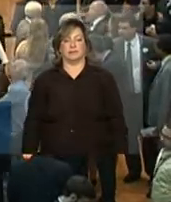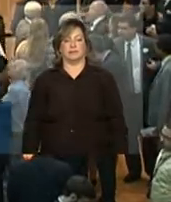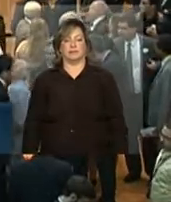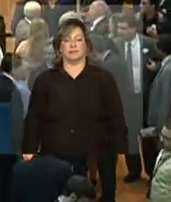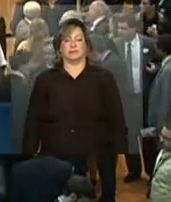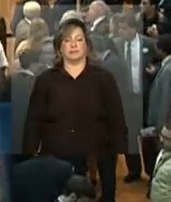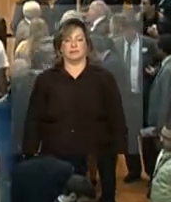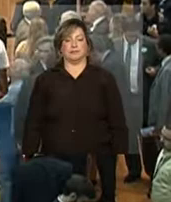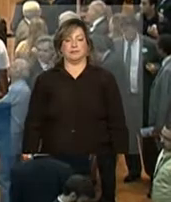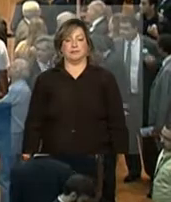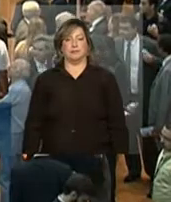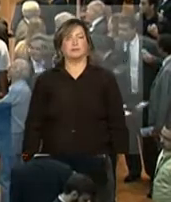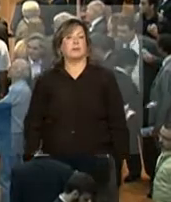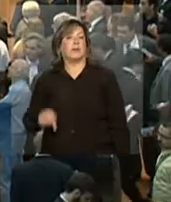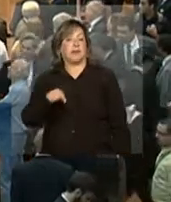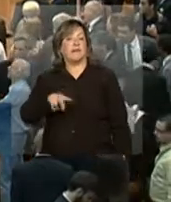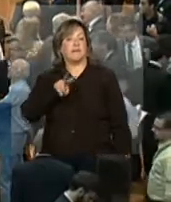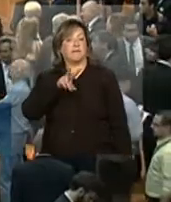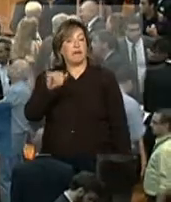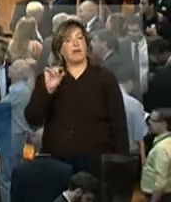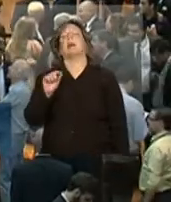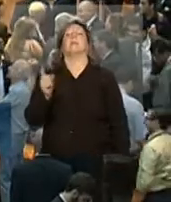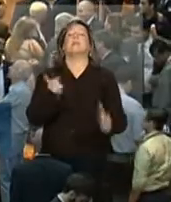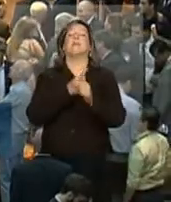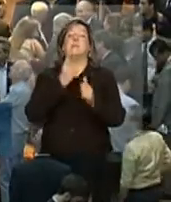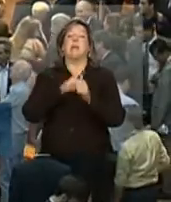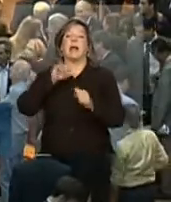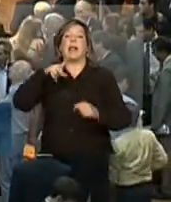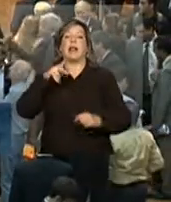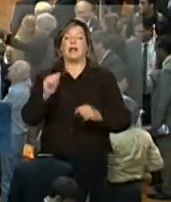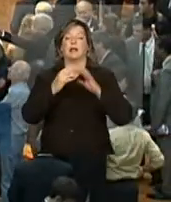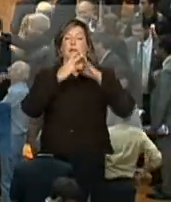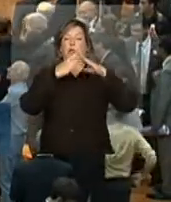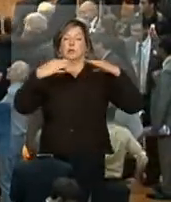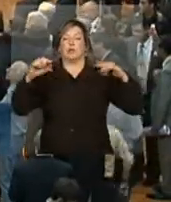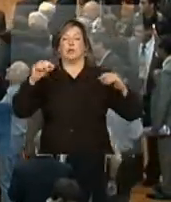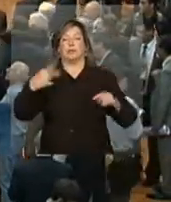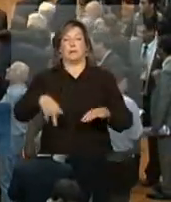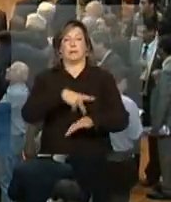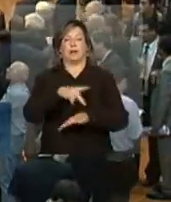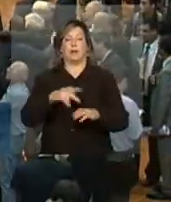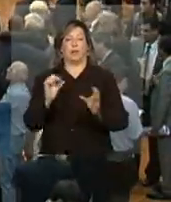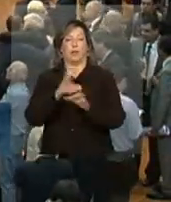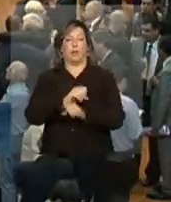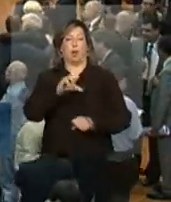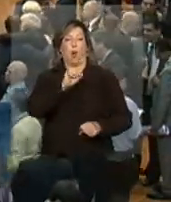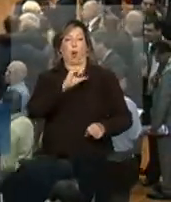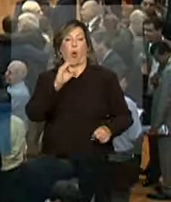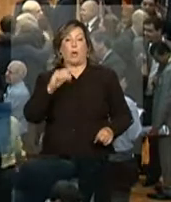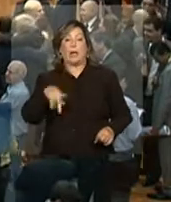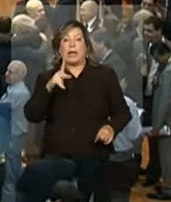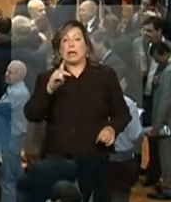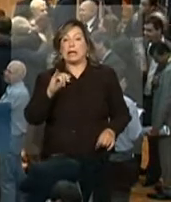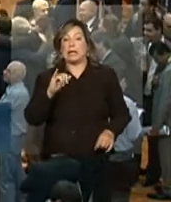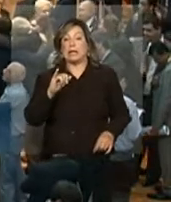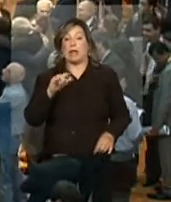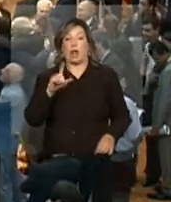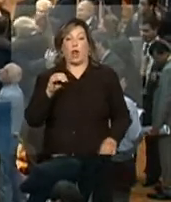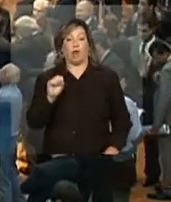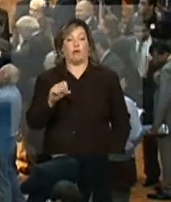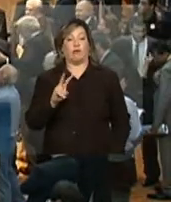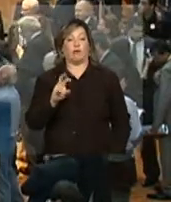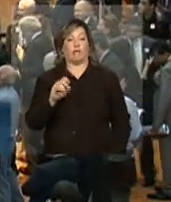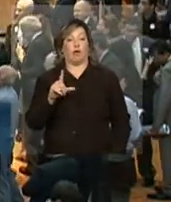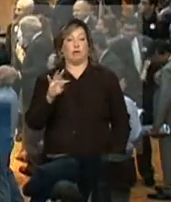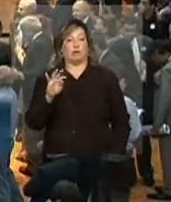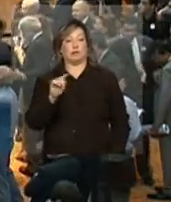contrato Essa vai ser a primeira linha de transmissão do país com tensão de 800 kv o que permite menor